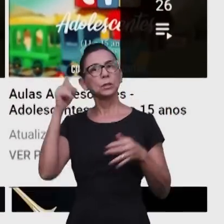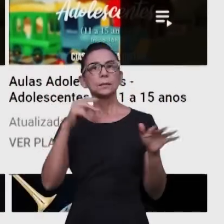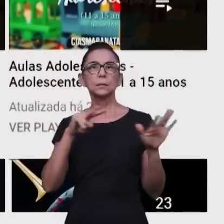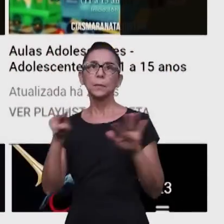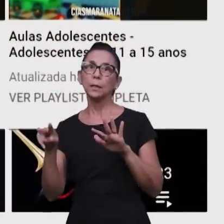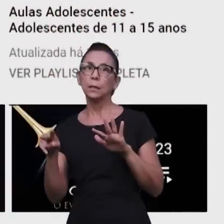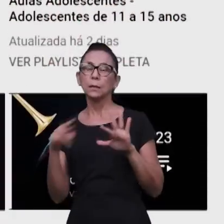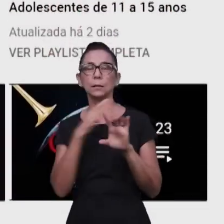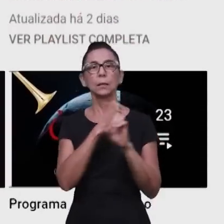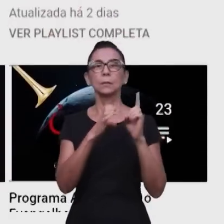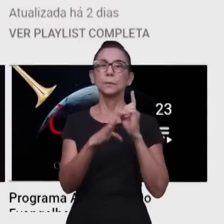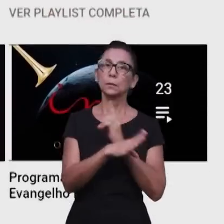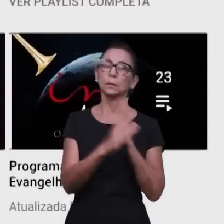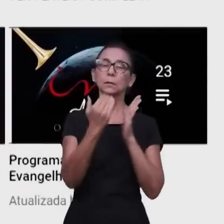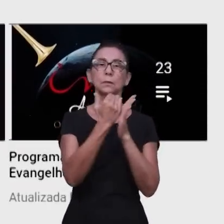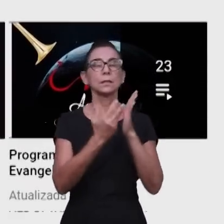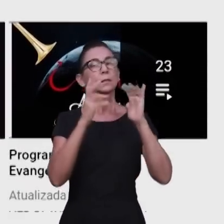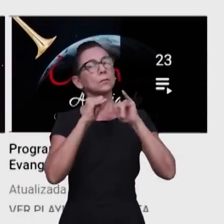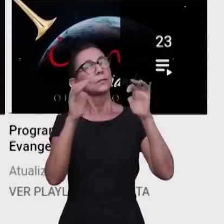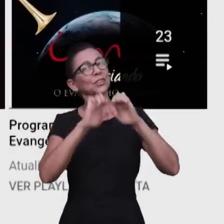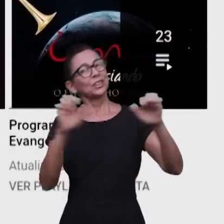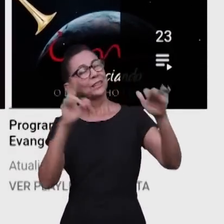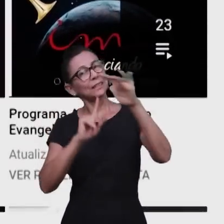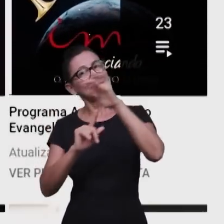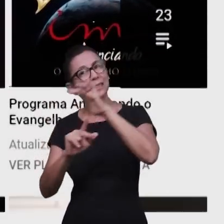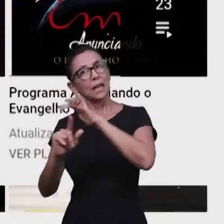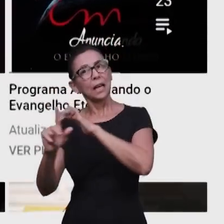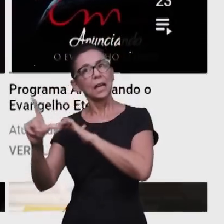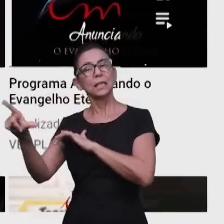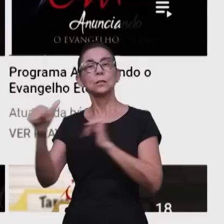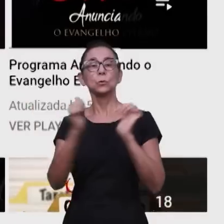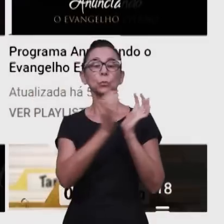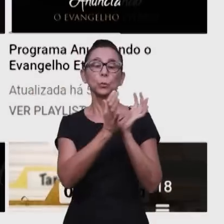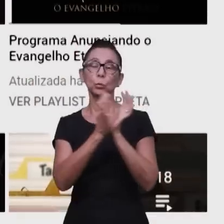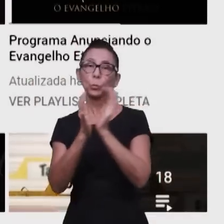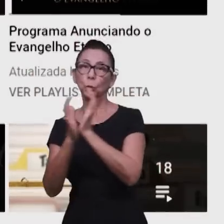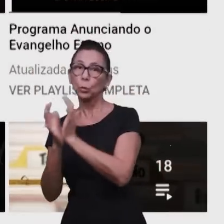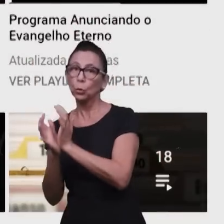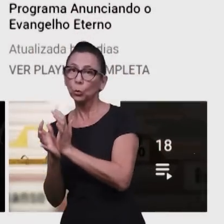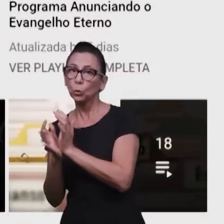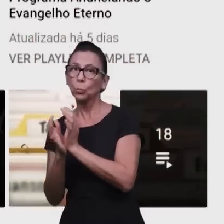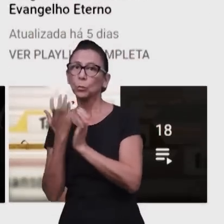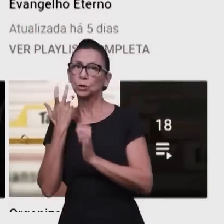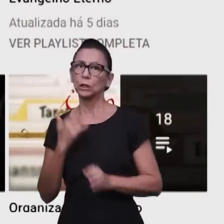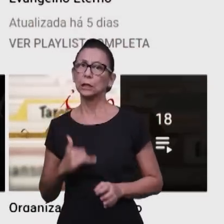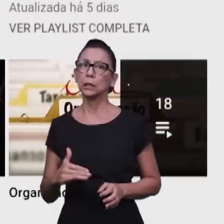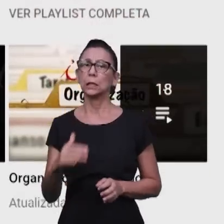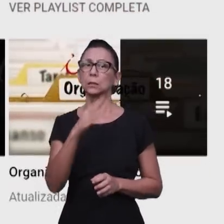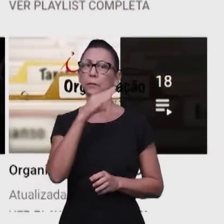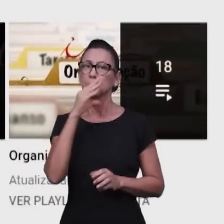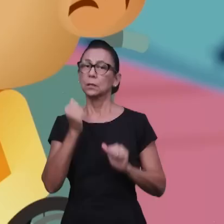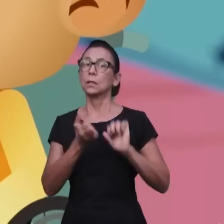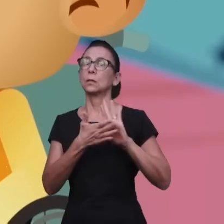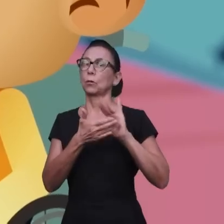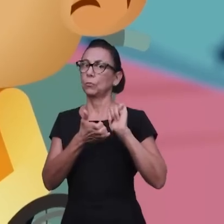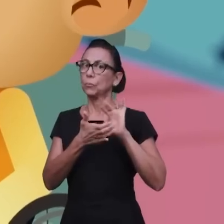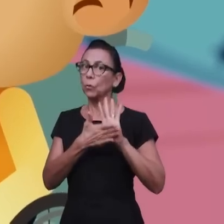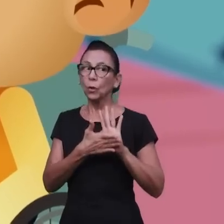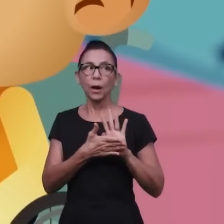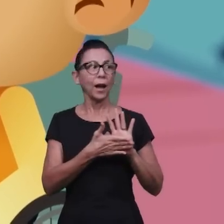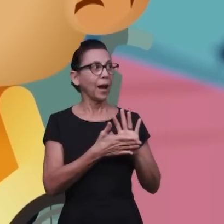no vídeo, você ajuda a divulgá-lo e fazer com que outras pessoas o assistam também? Como assim, Elo? Dar like, que é esse sinal